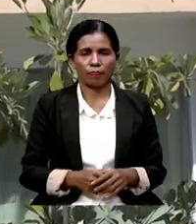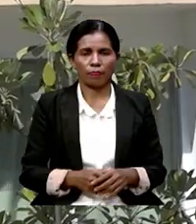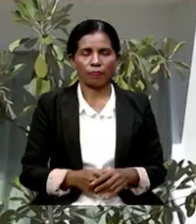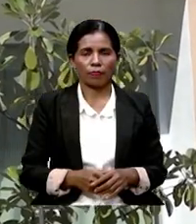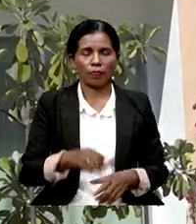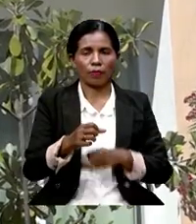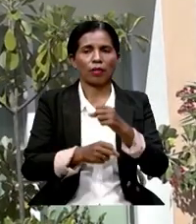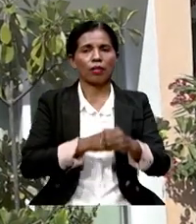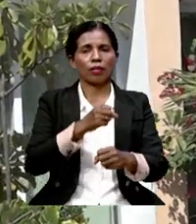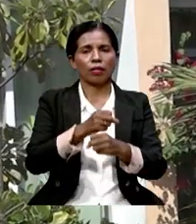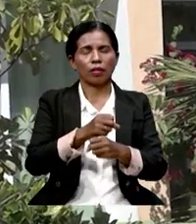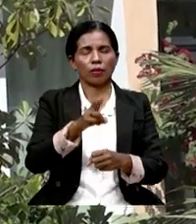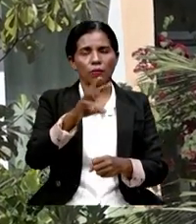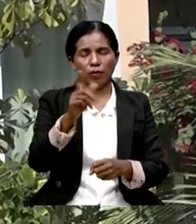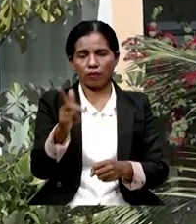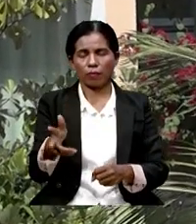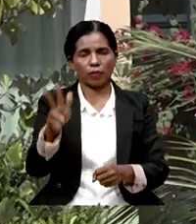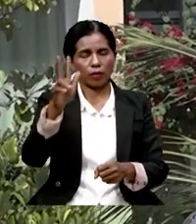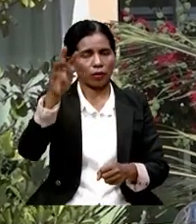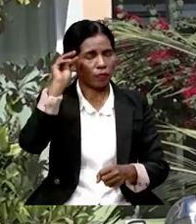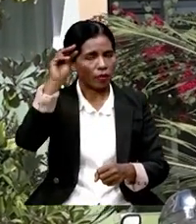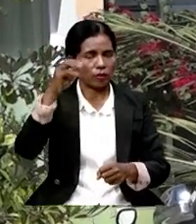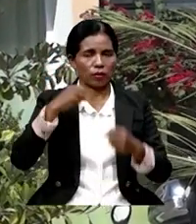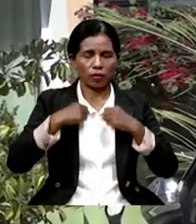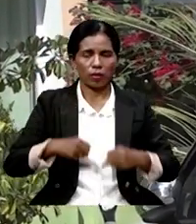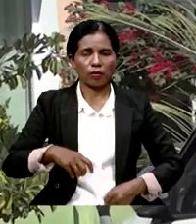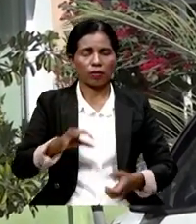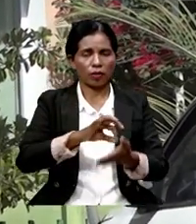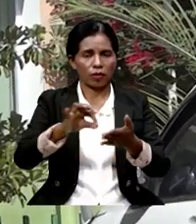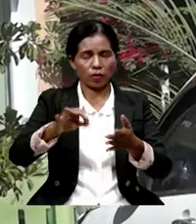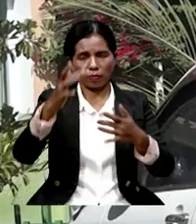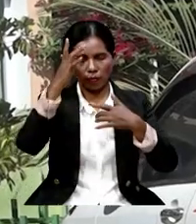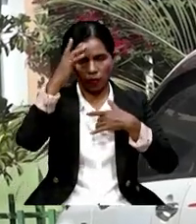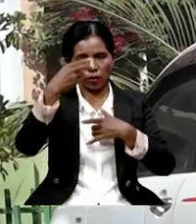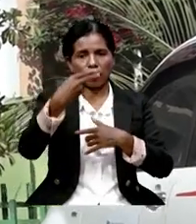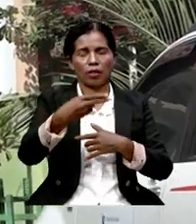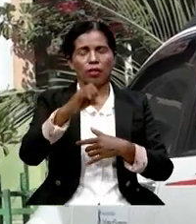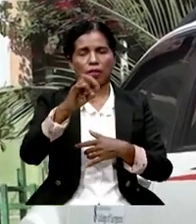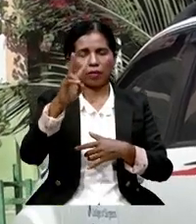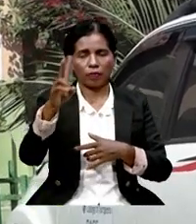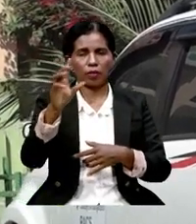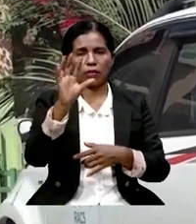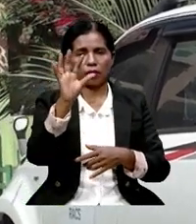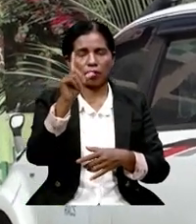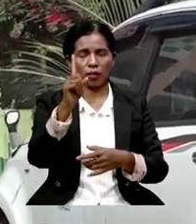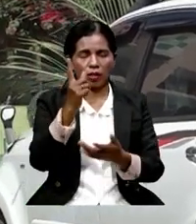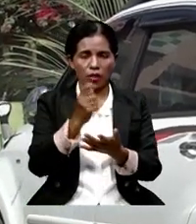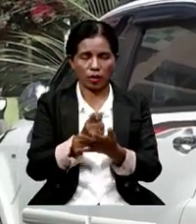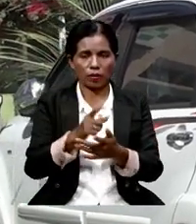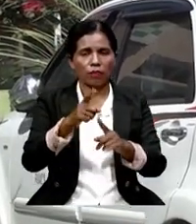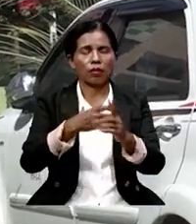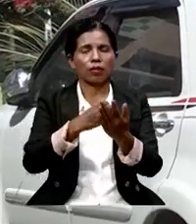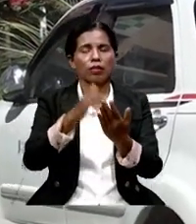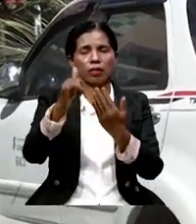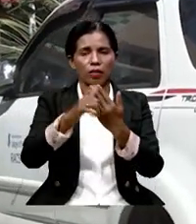Ia tina rihun rua rua nulu resin tolu Ministeru Saúde resista número caso HIV rihun ida atusia resin no iha fulan zaneiro